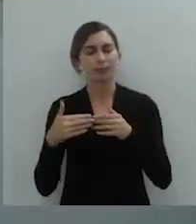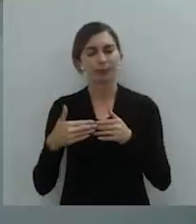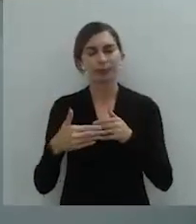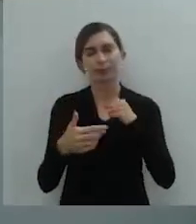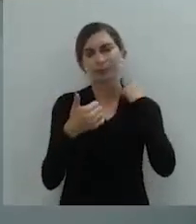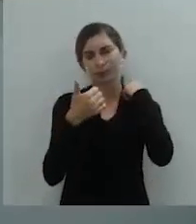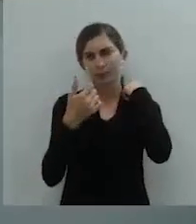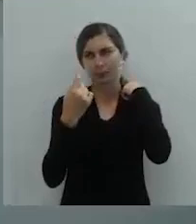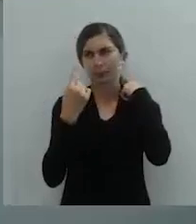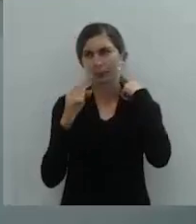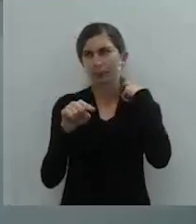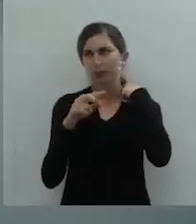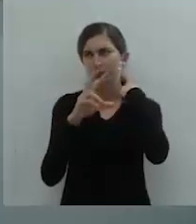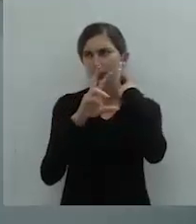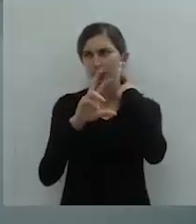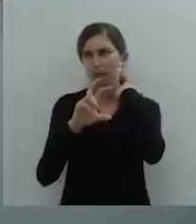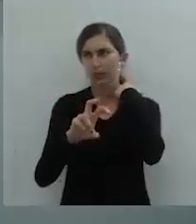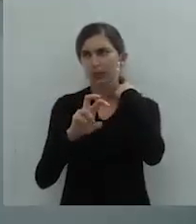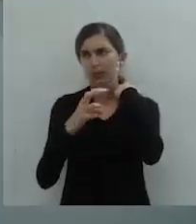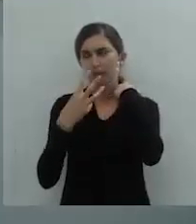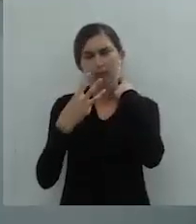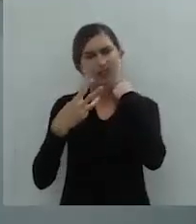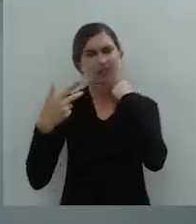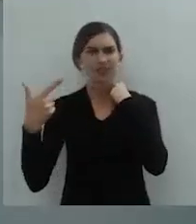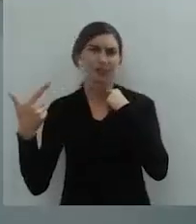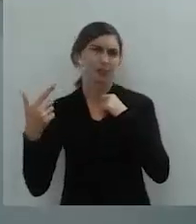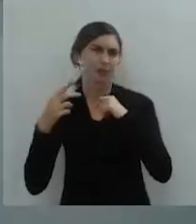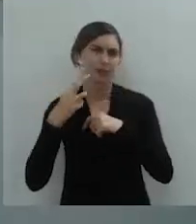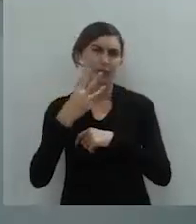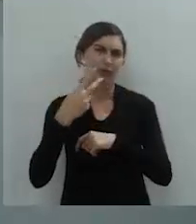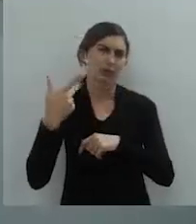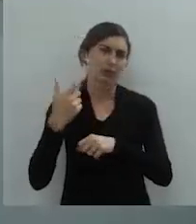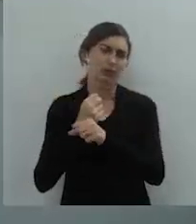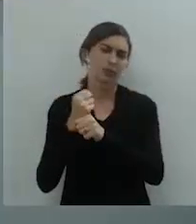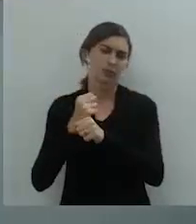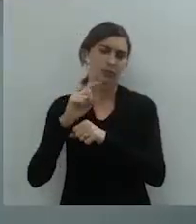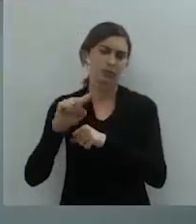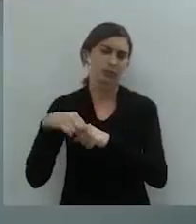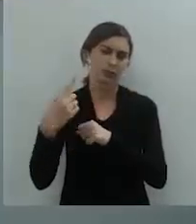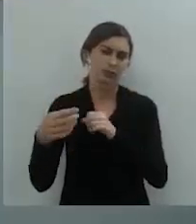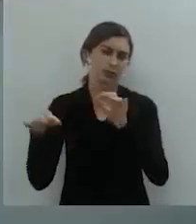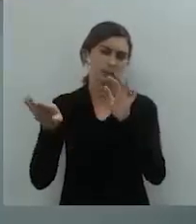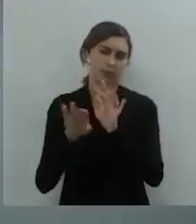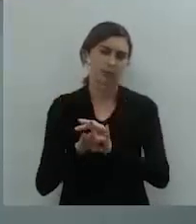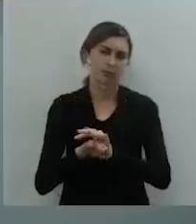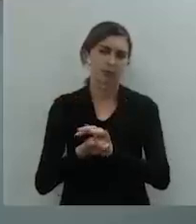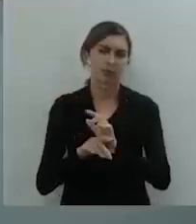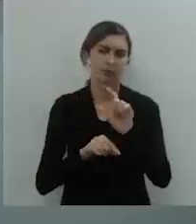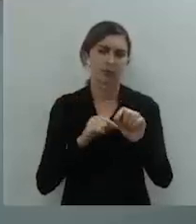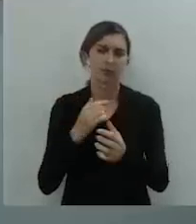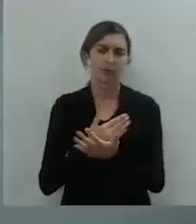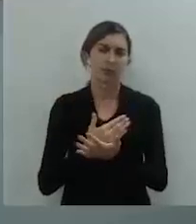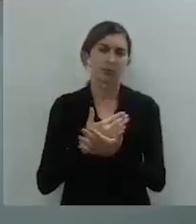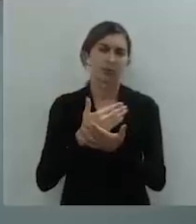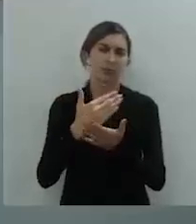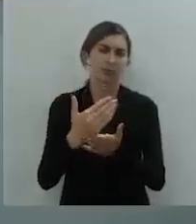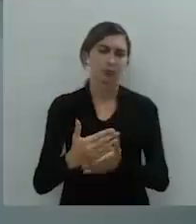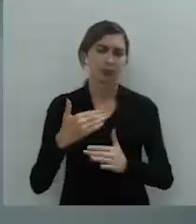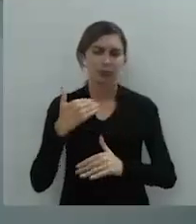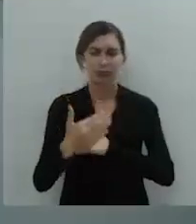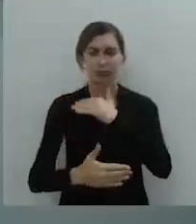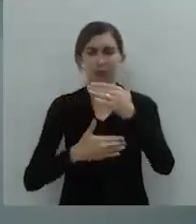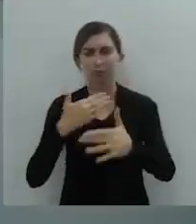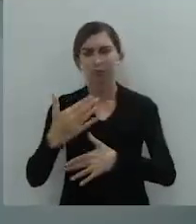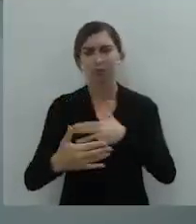de 1532, 30 anos, 32 anos depois dessa chegada, é que se começa esse processo